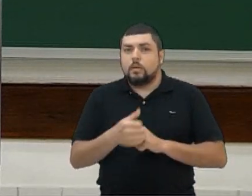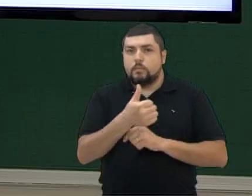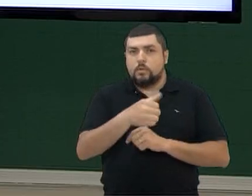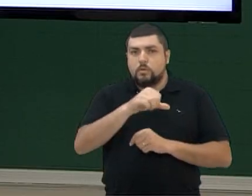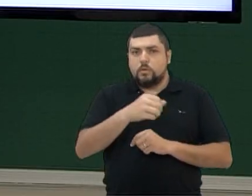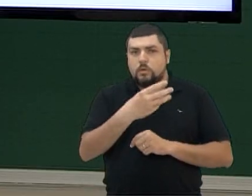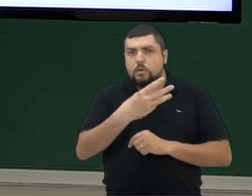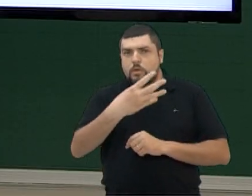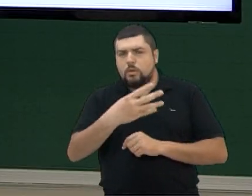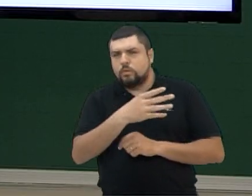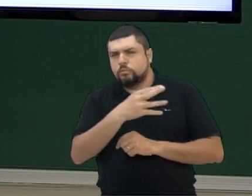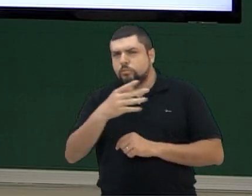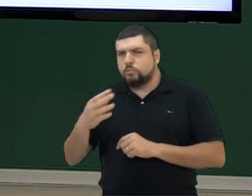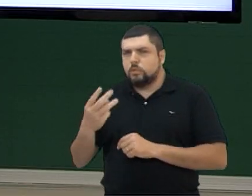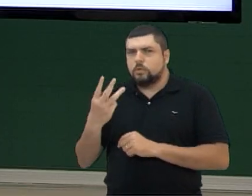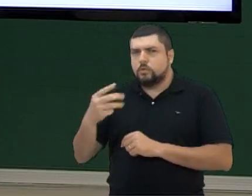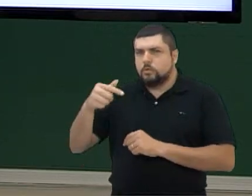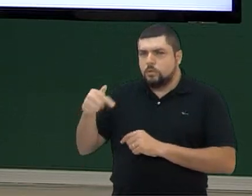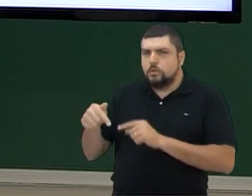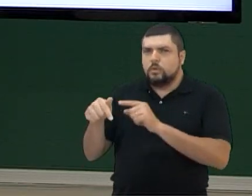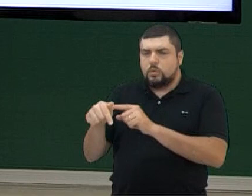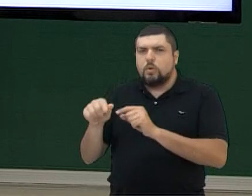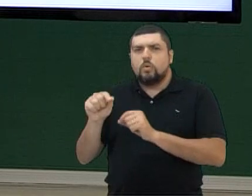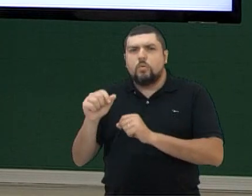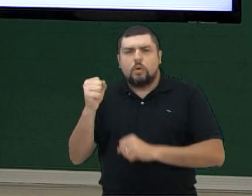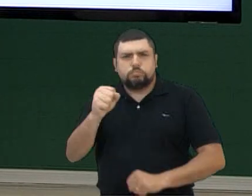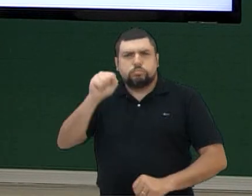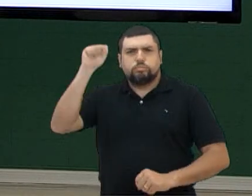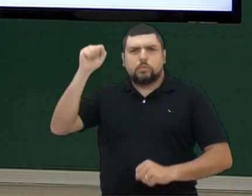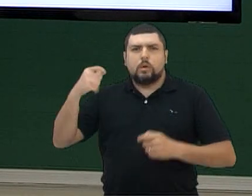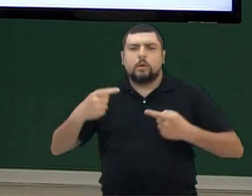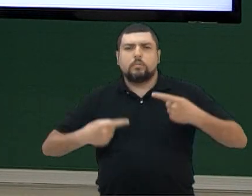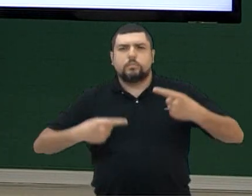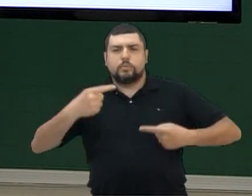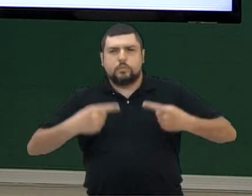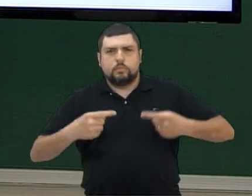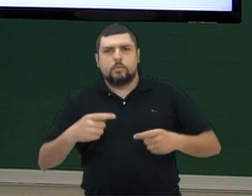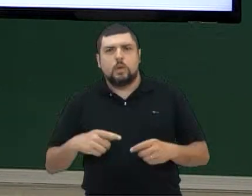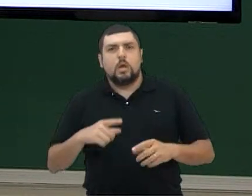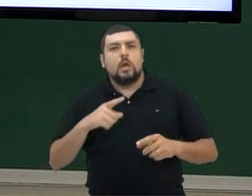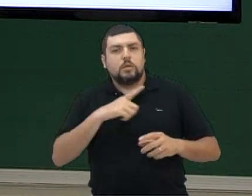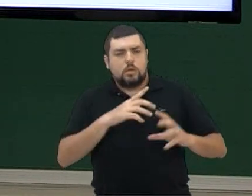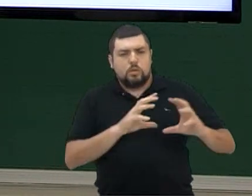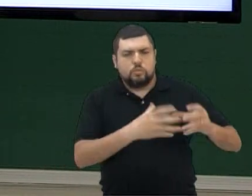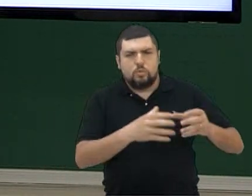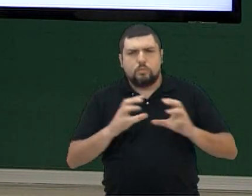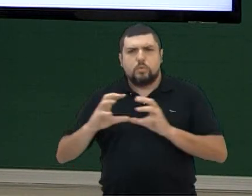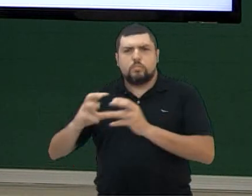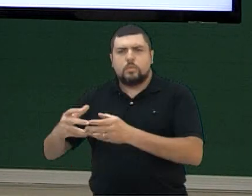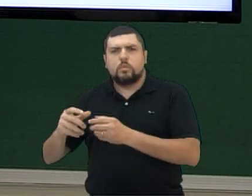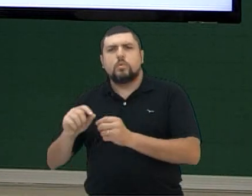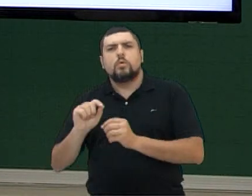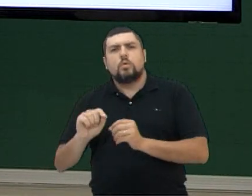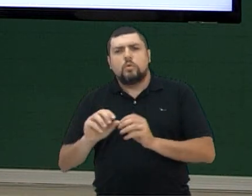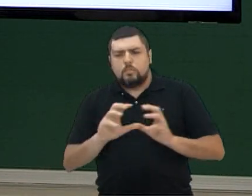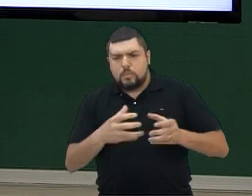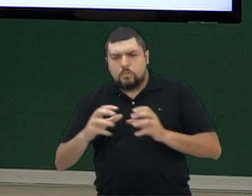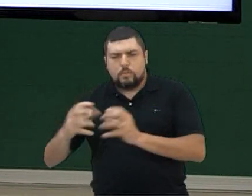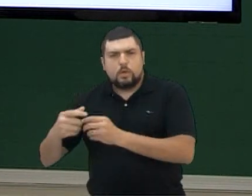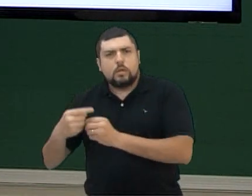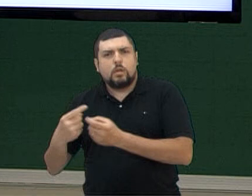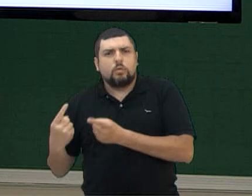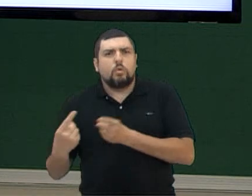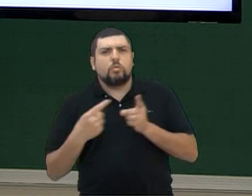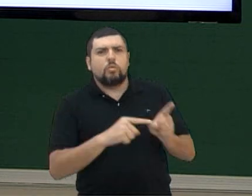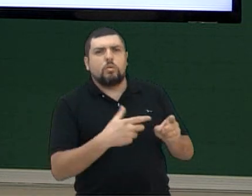de radicalização política. A gente tem aqui 2 grupos ou 2 movimentos que vão ser movimentos de oposição ao governo